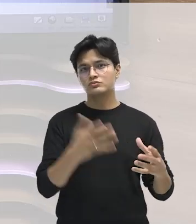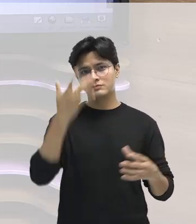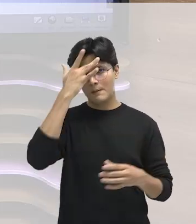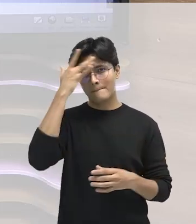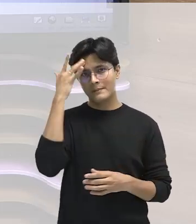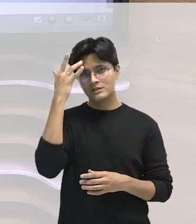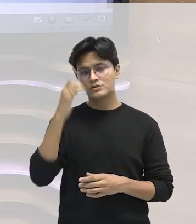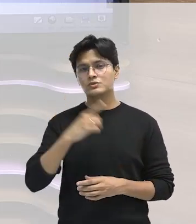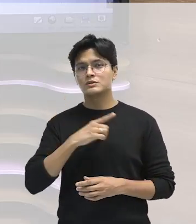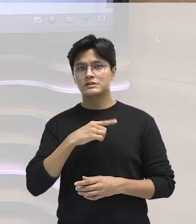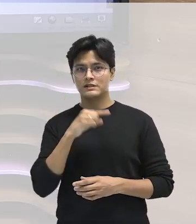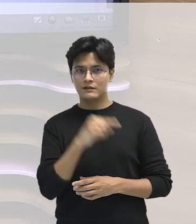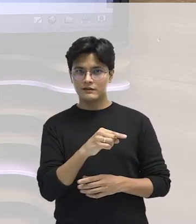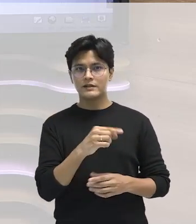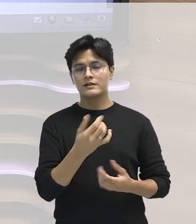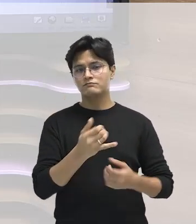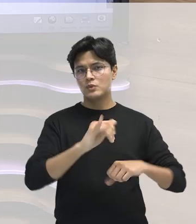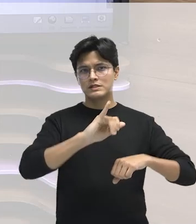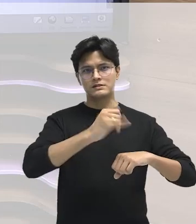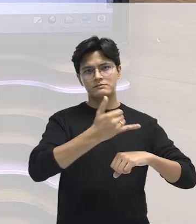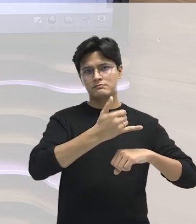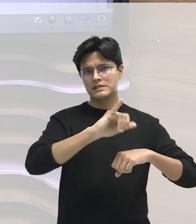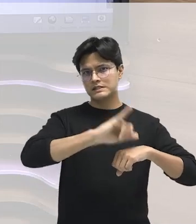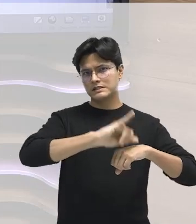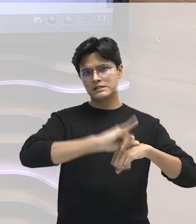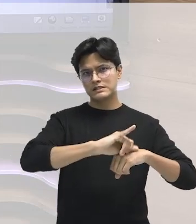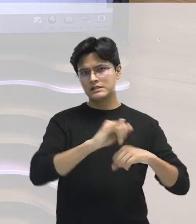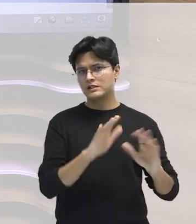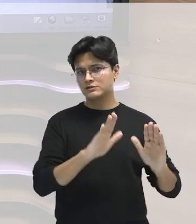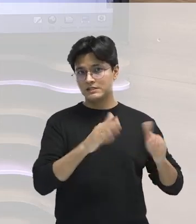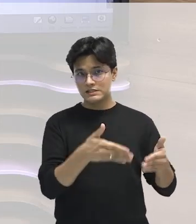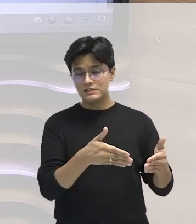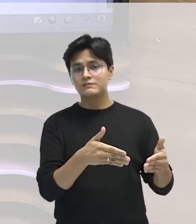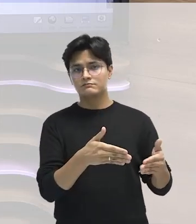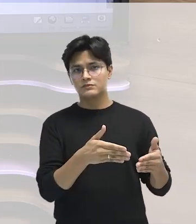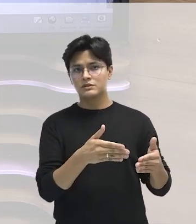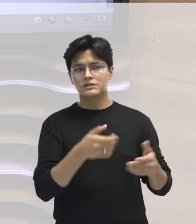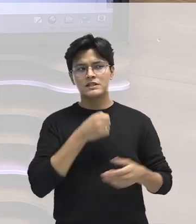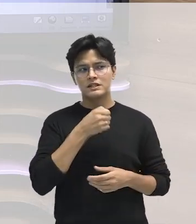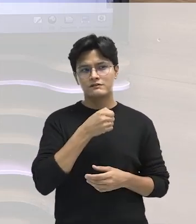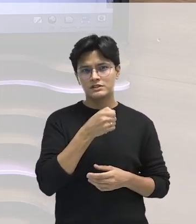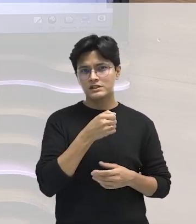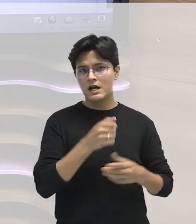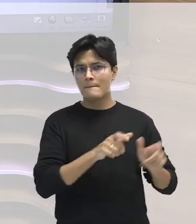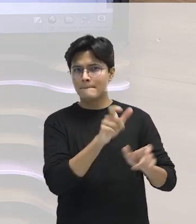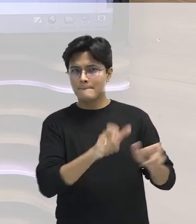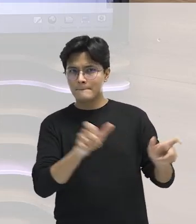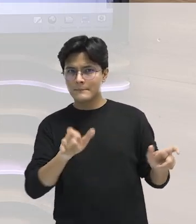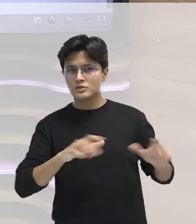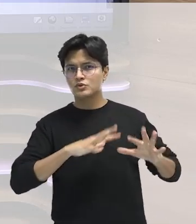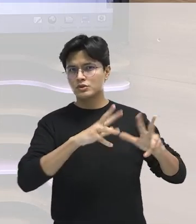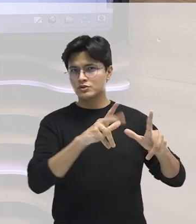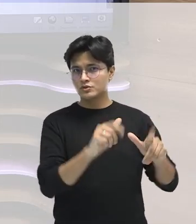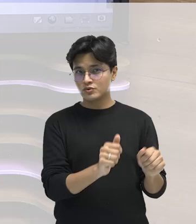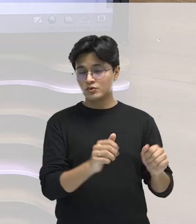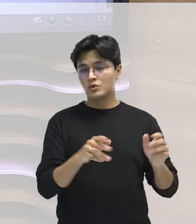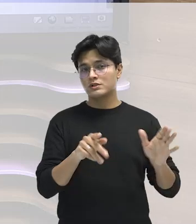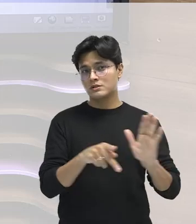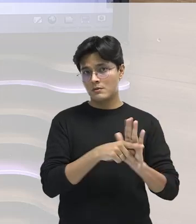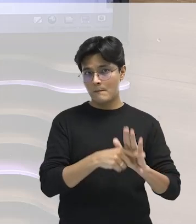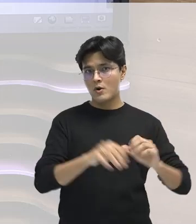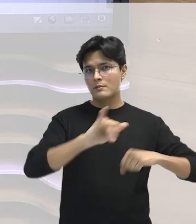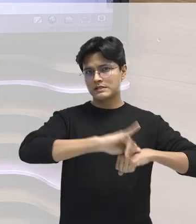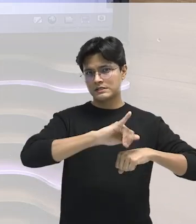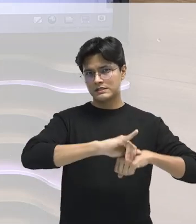pessoas que nós temos em determinada cidade, tá? A gente não consegue entrevistar todas as pessoas. Imagina só uma cidade com 100